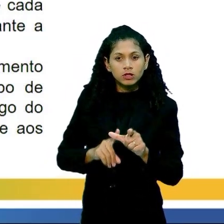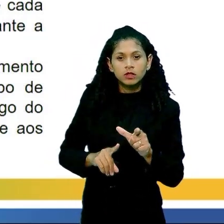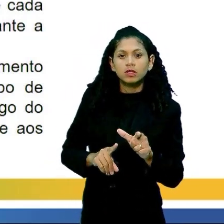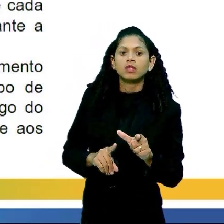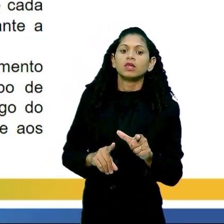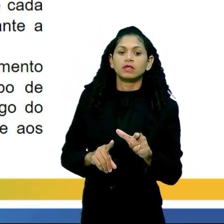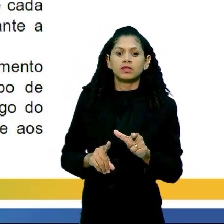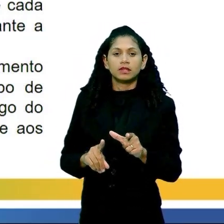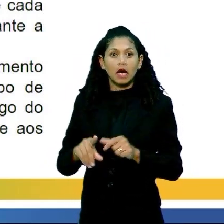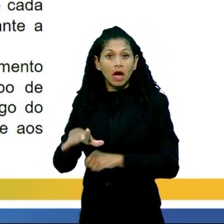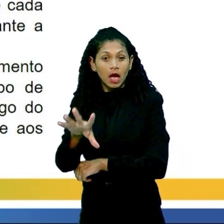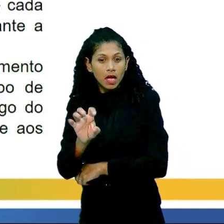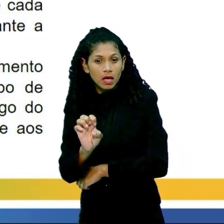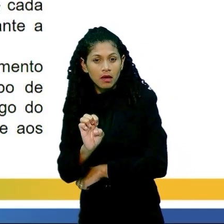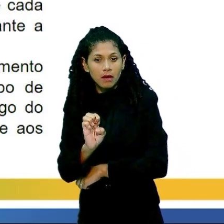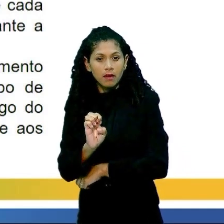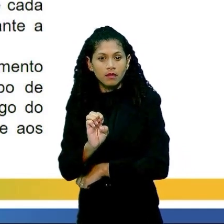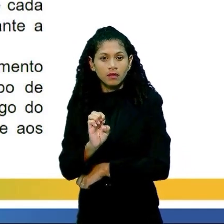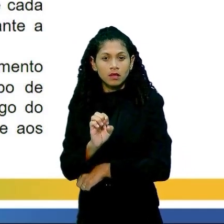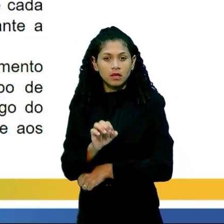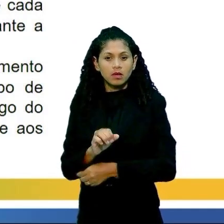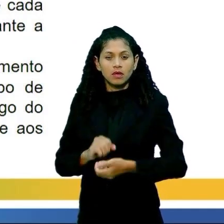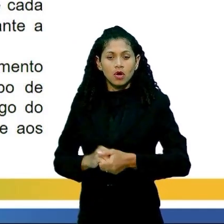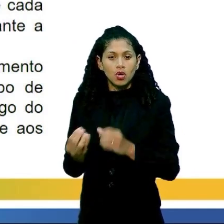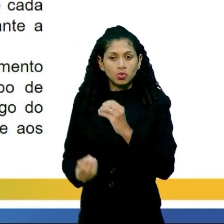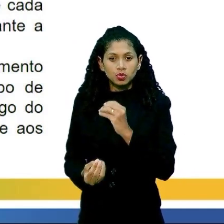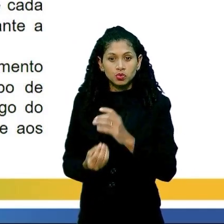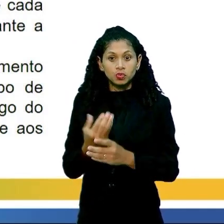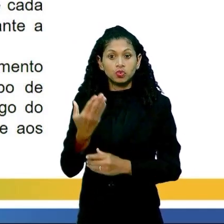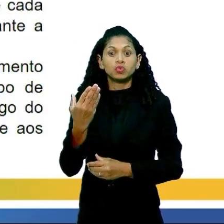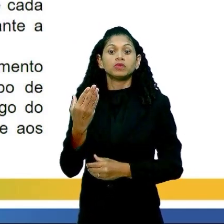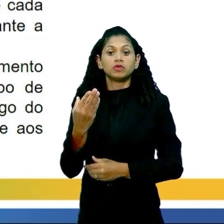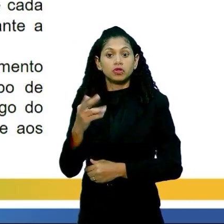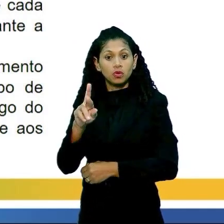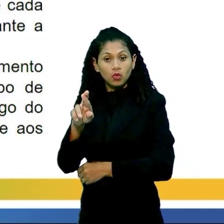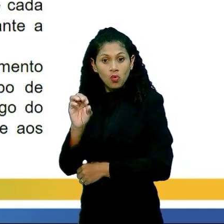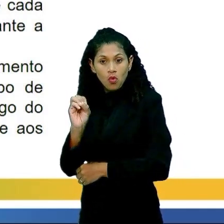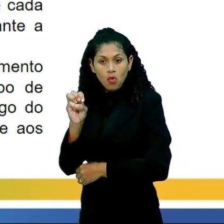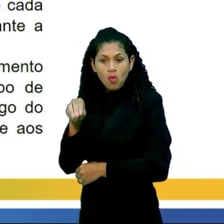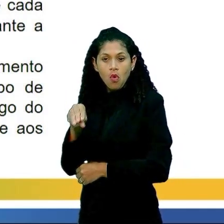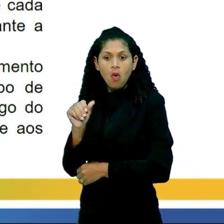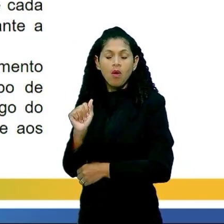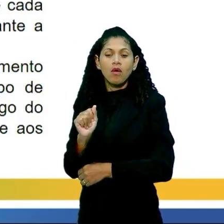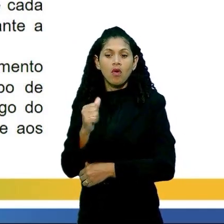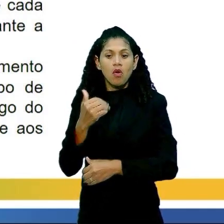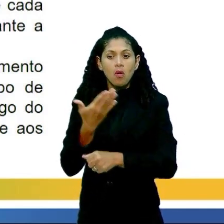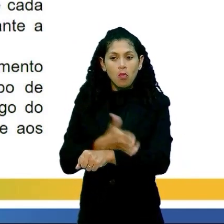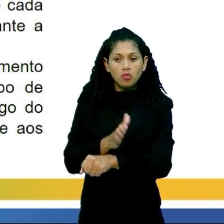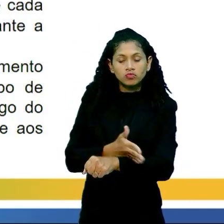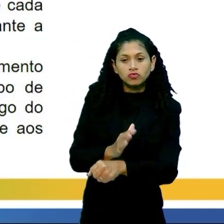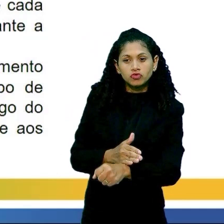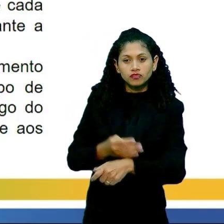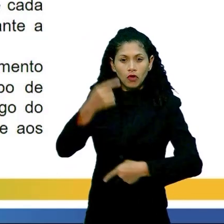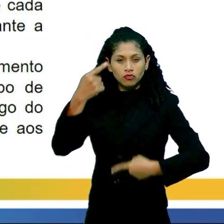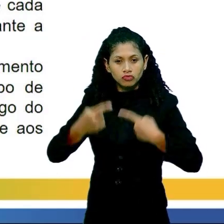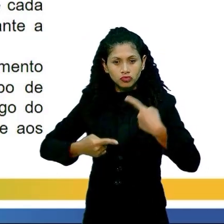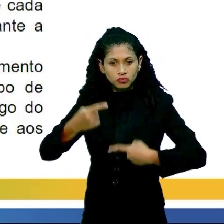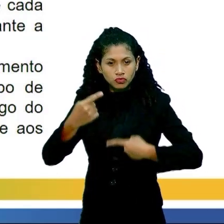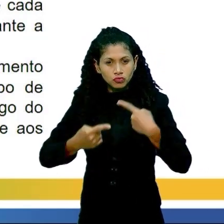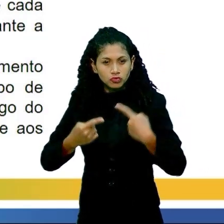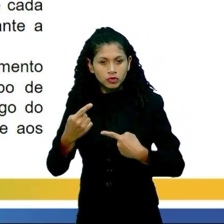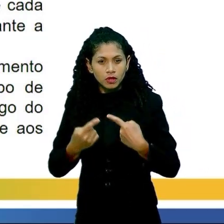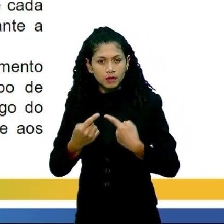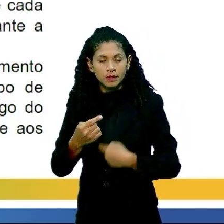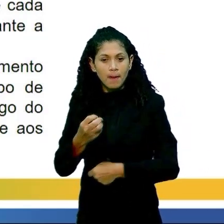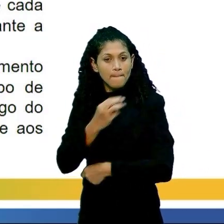informação quase certa aqui, ó. Com atividade de treinamento militar. Tá direcionando bem. E foi adaptada pelas crianças romanas em versões